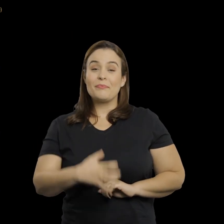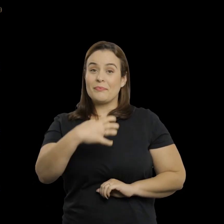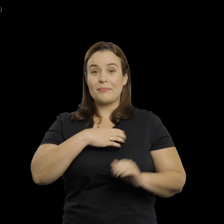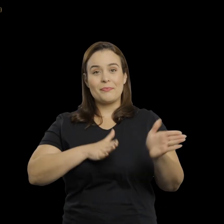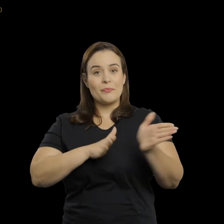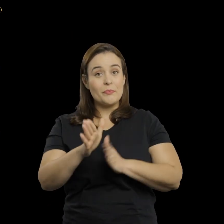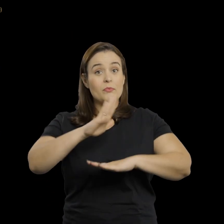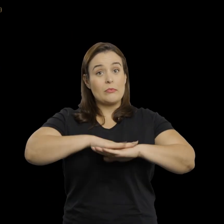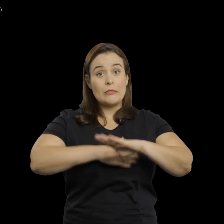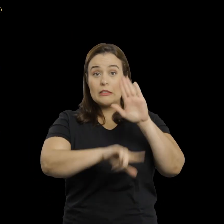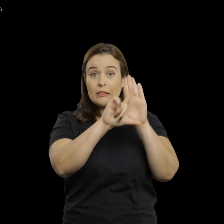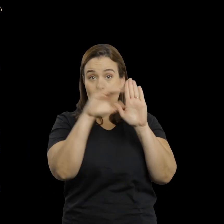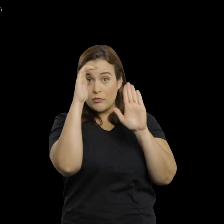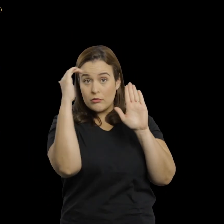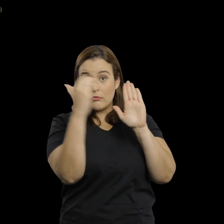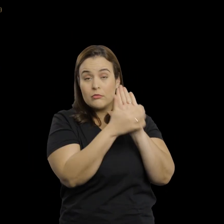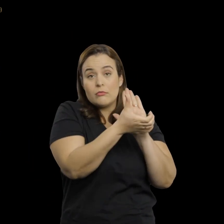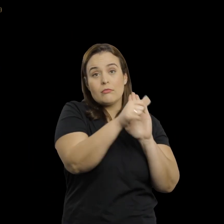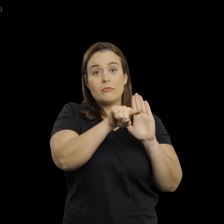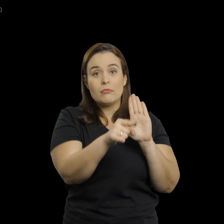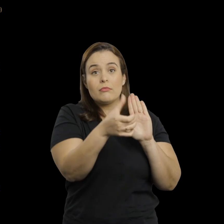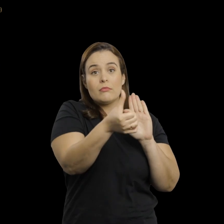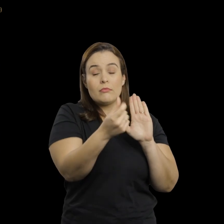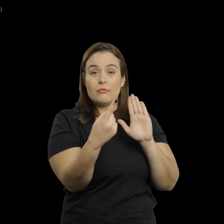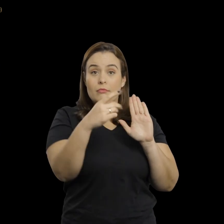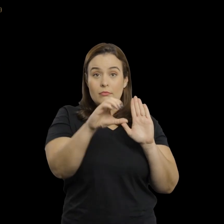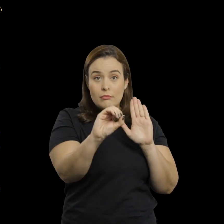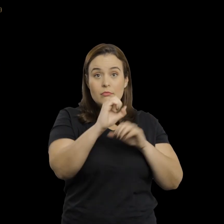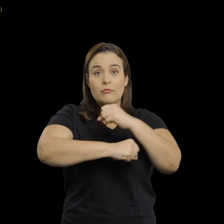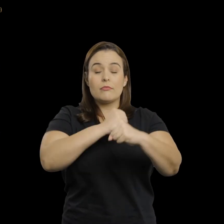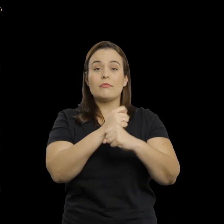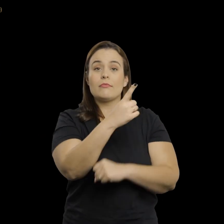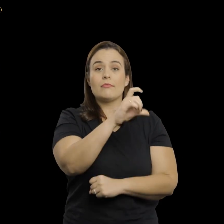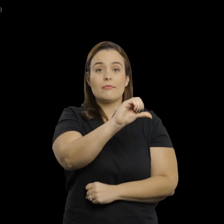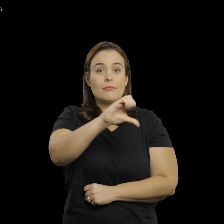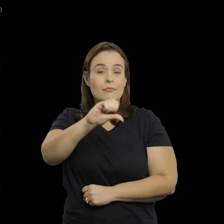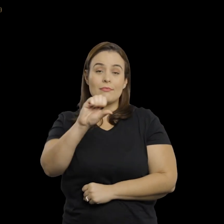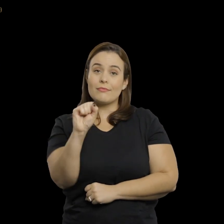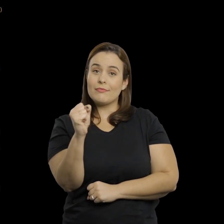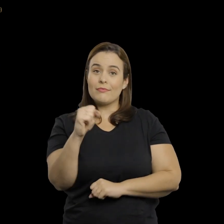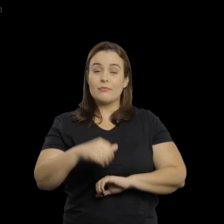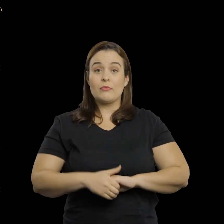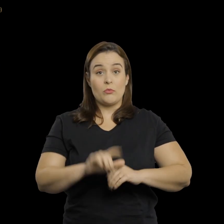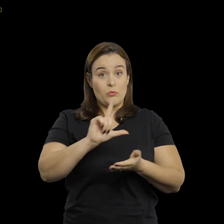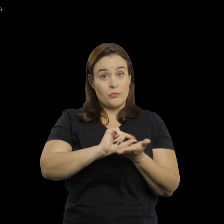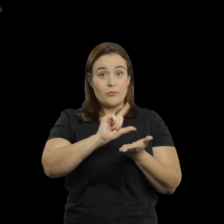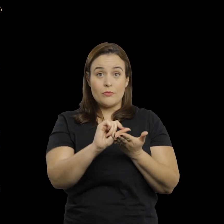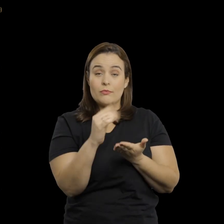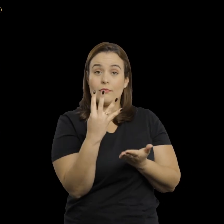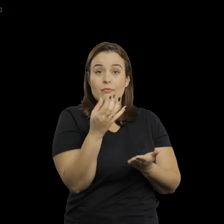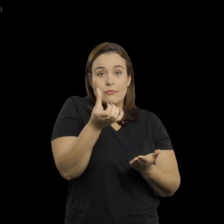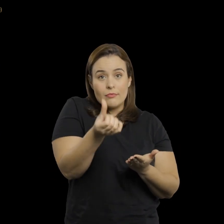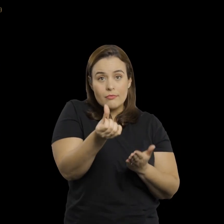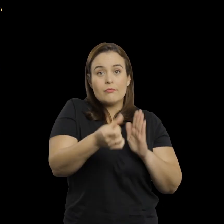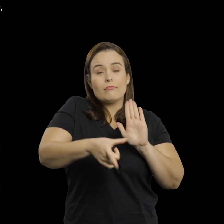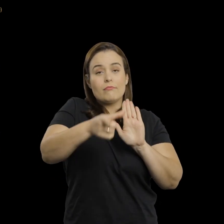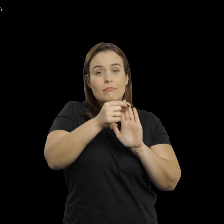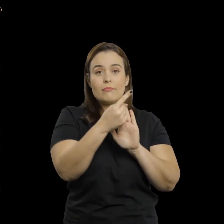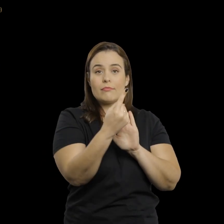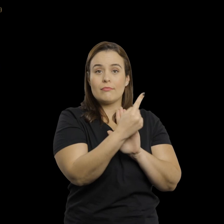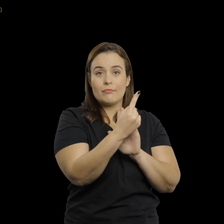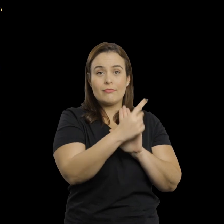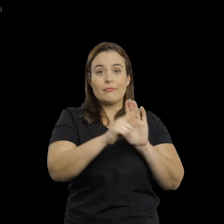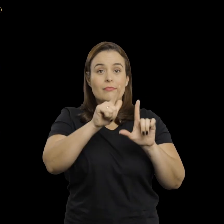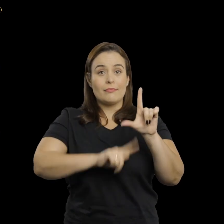Santos. Versão acessível executada nos termos da Lei 6.610, de 1998, artigo